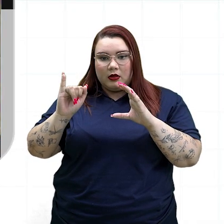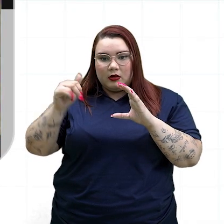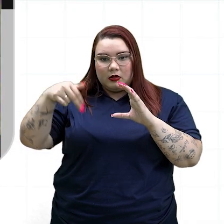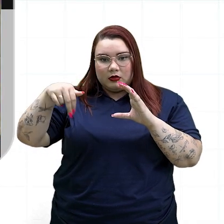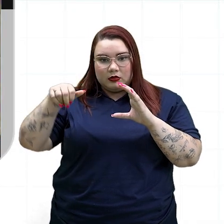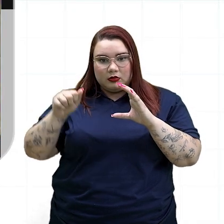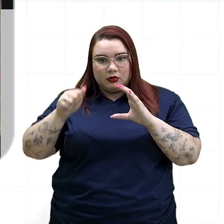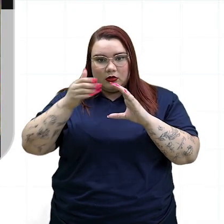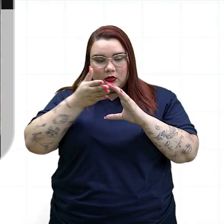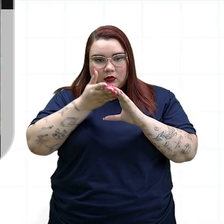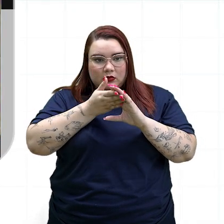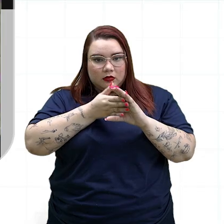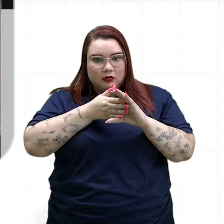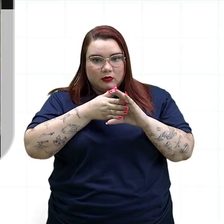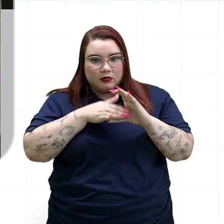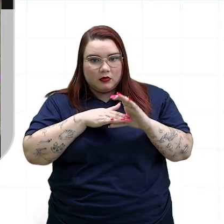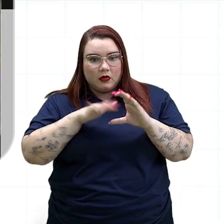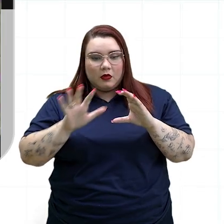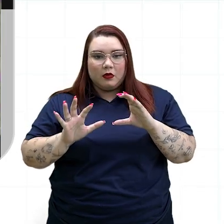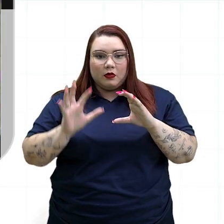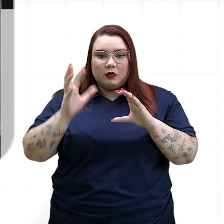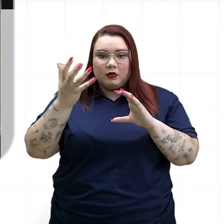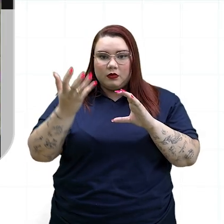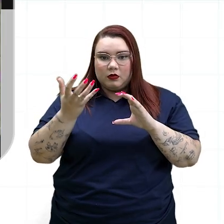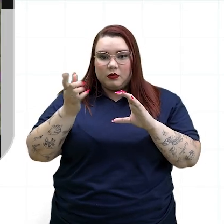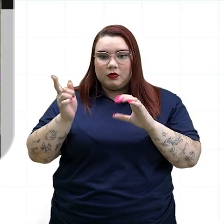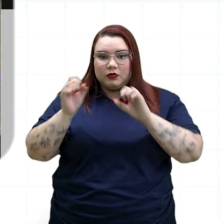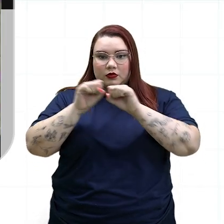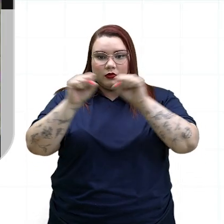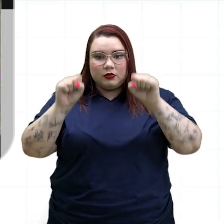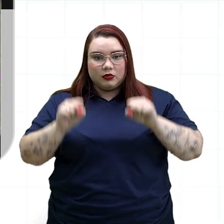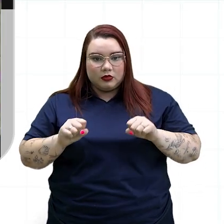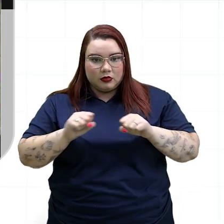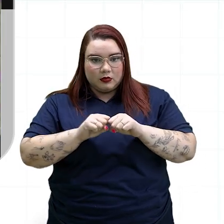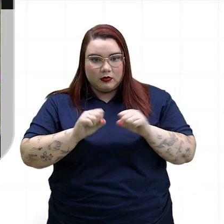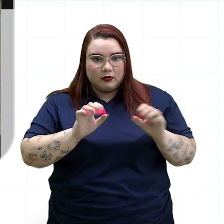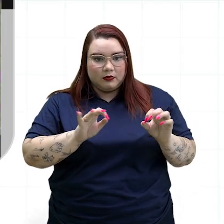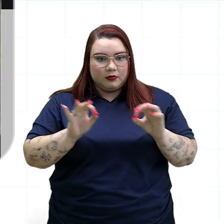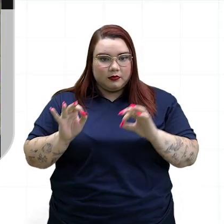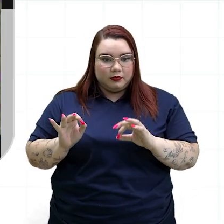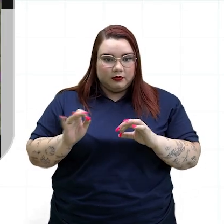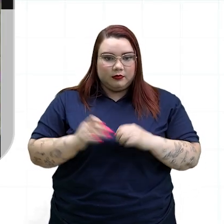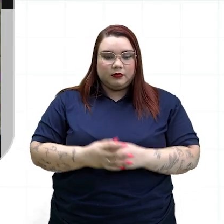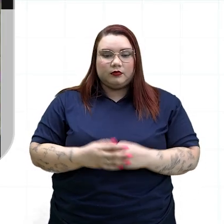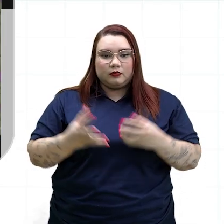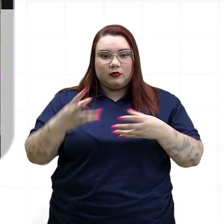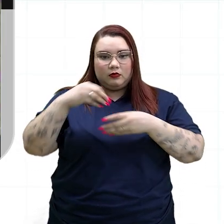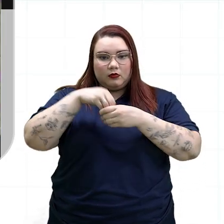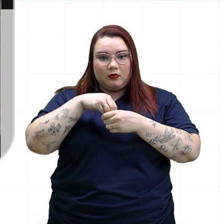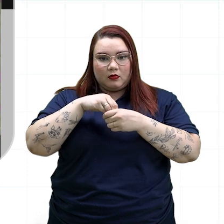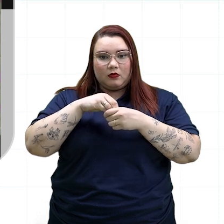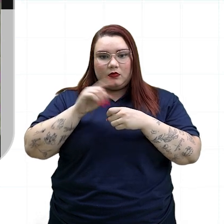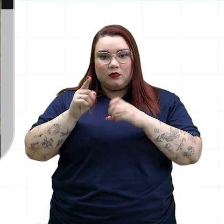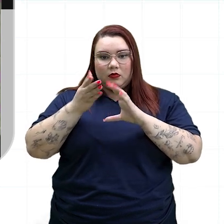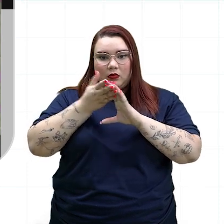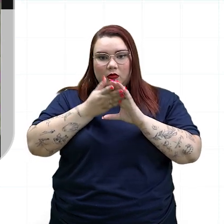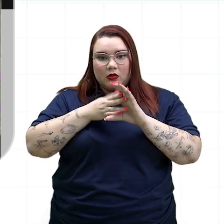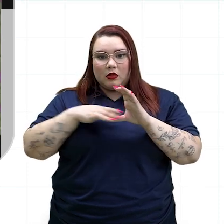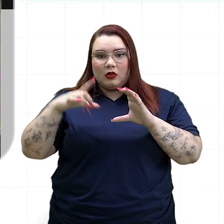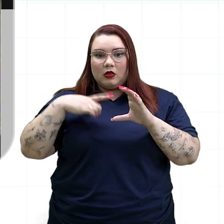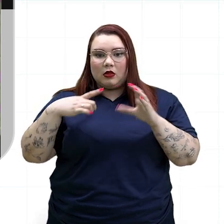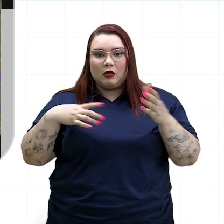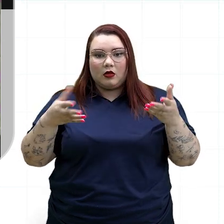Vejam como é que ocorre esse sistema aí, dentro lá da retina. E temos